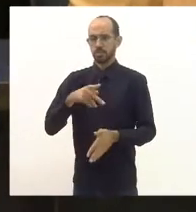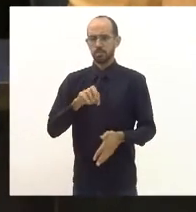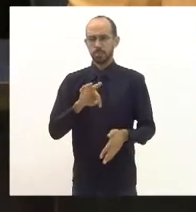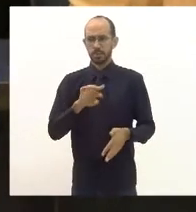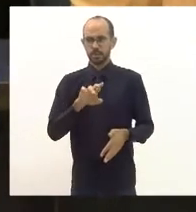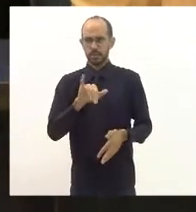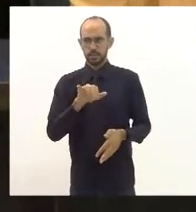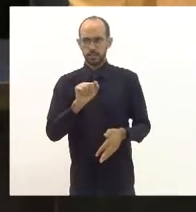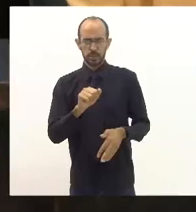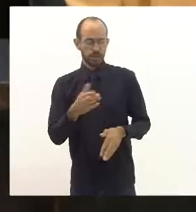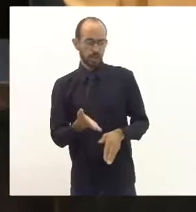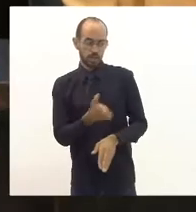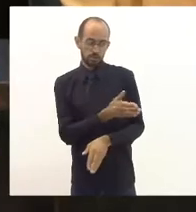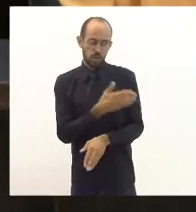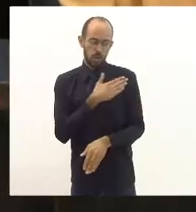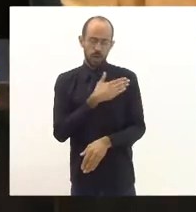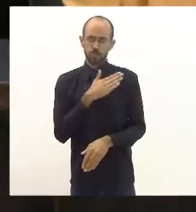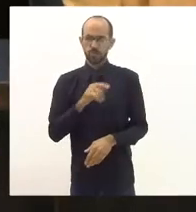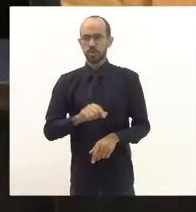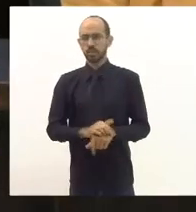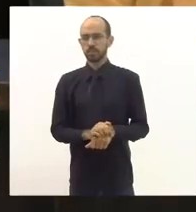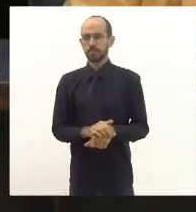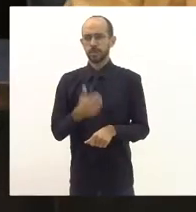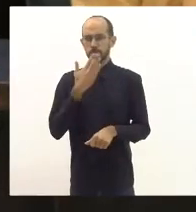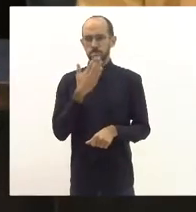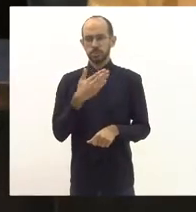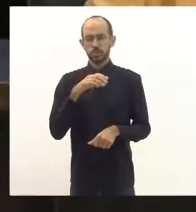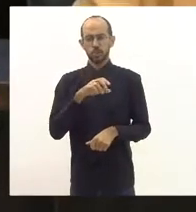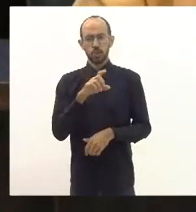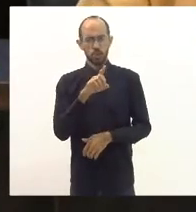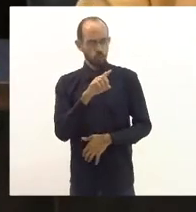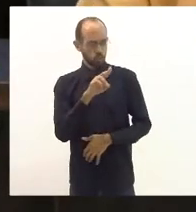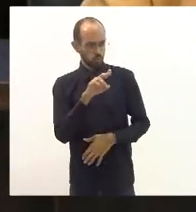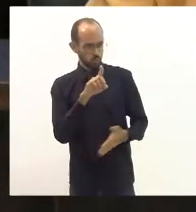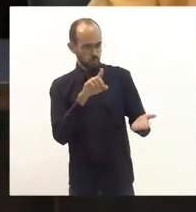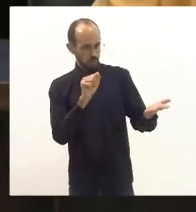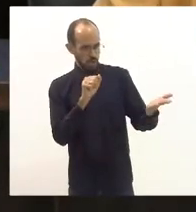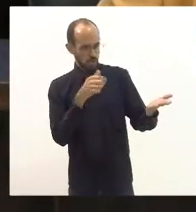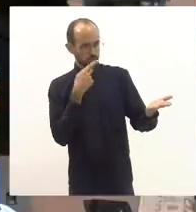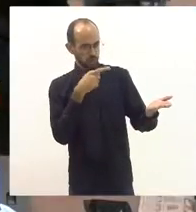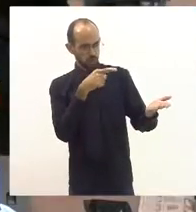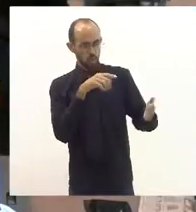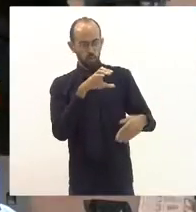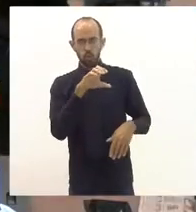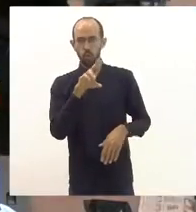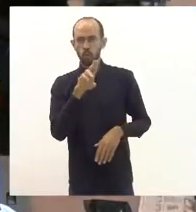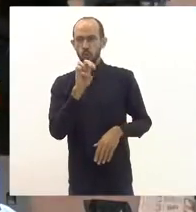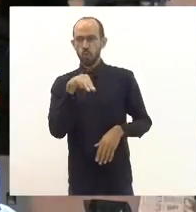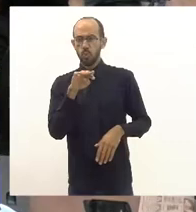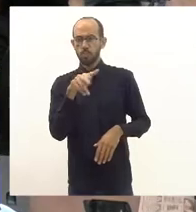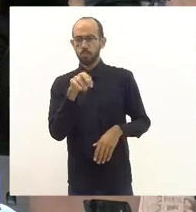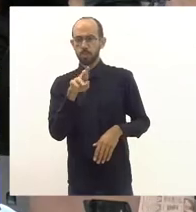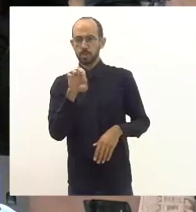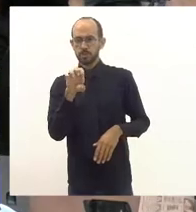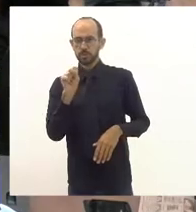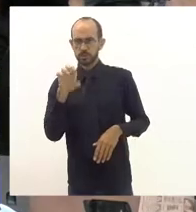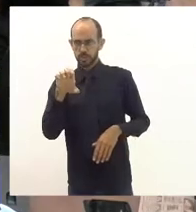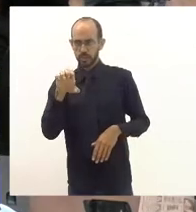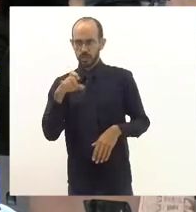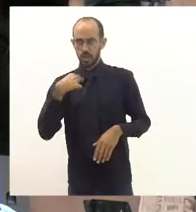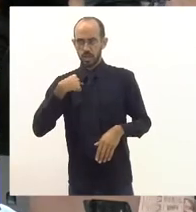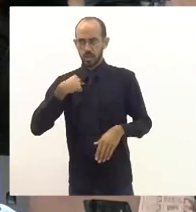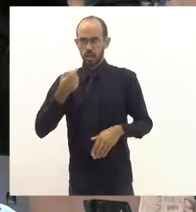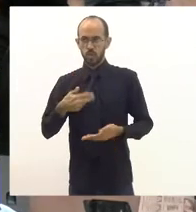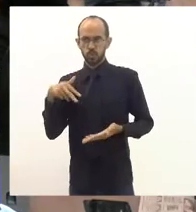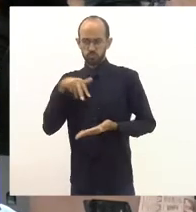do meu lado, eu queria rapidamente, Duda, lembrar aqui, você falou muito do Cumpra-se, e eu estou aqui como presidente